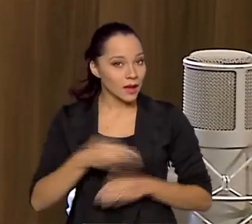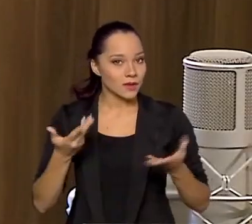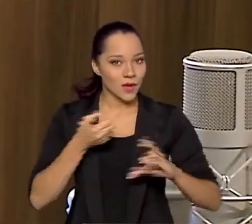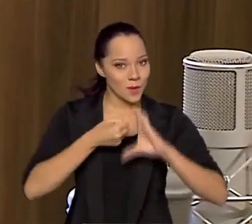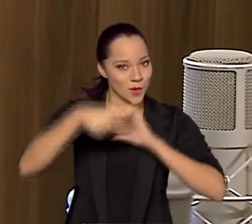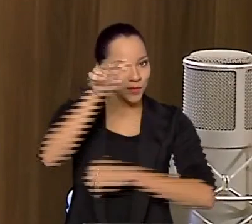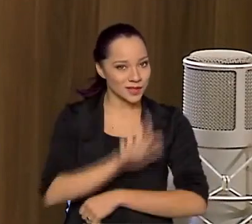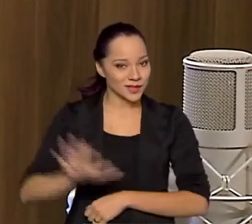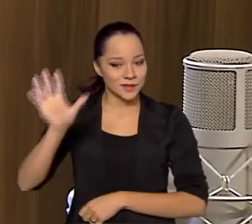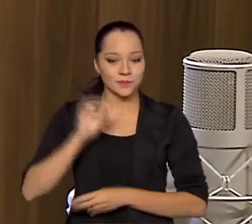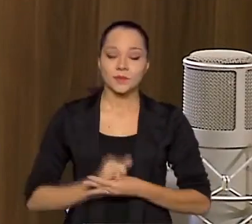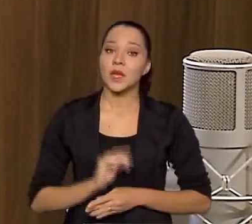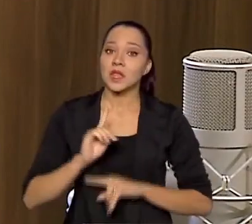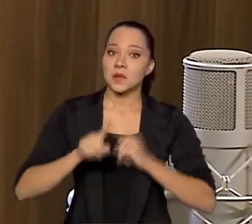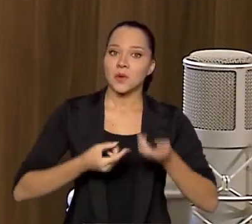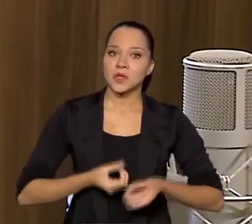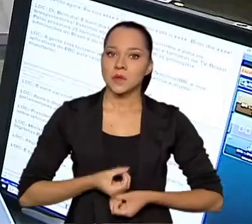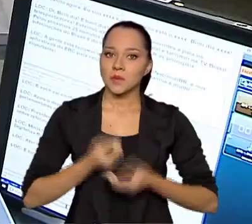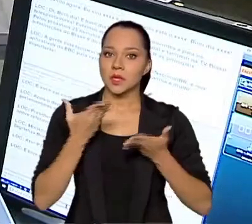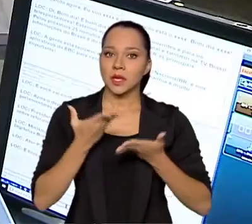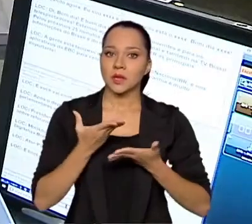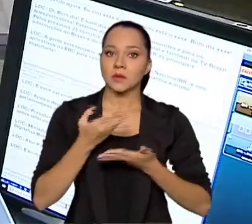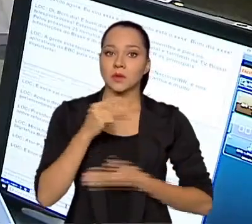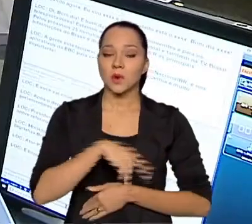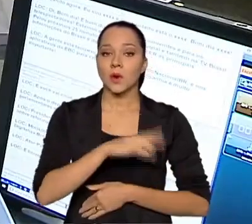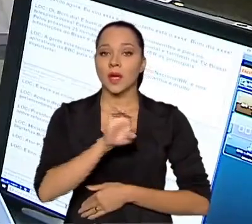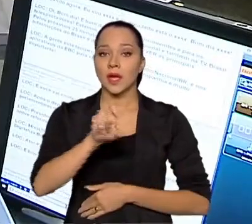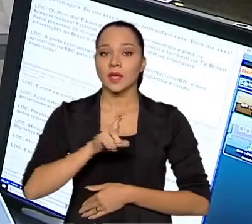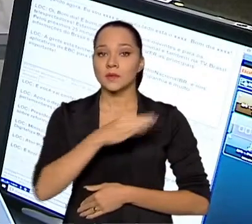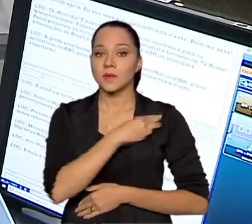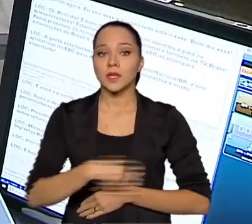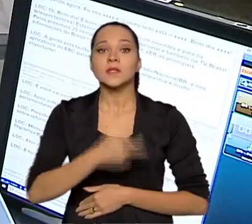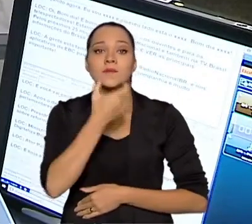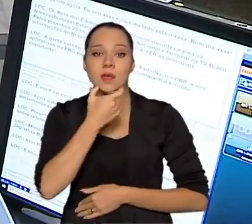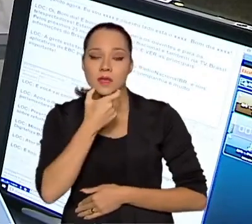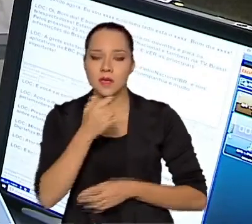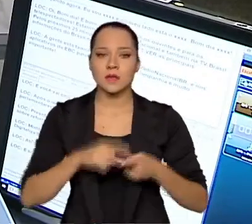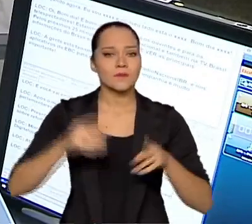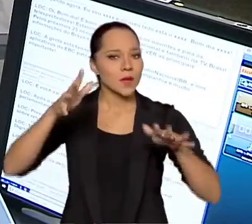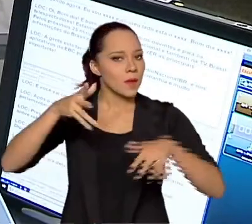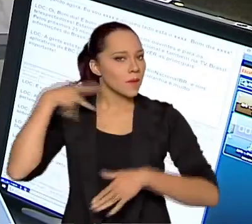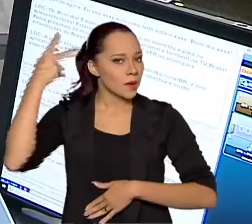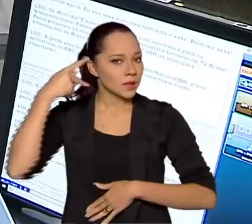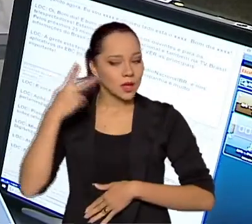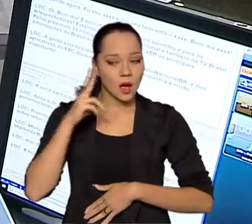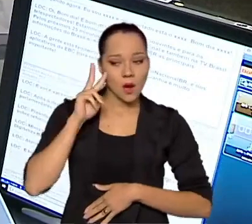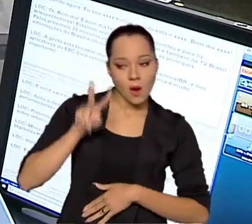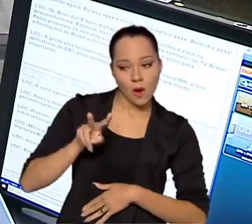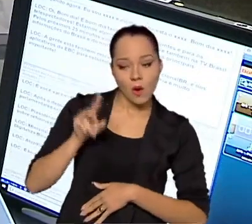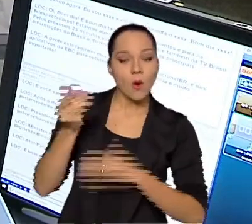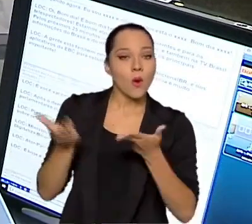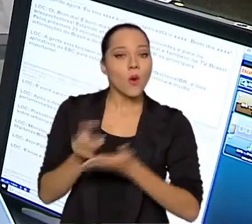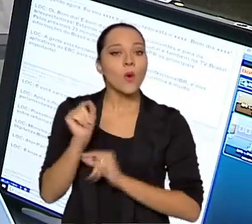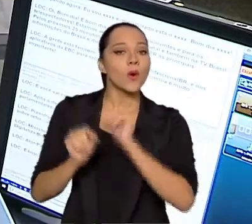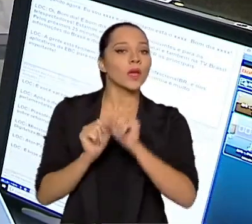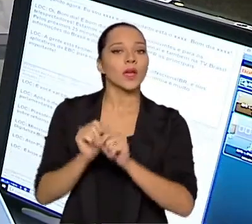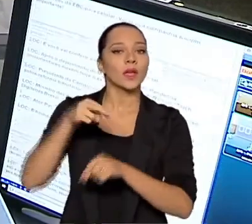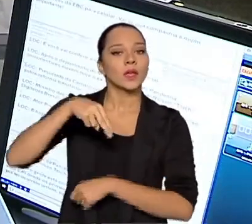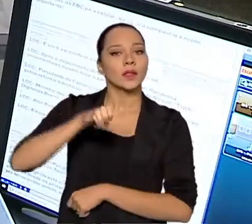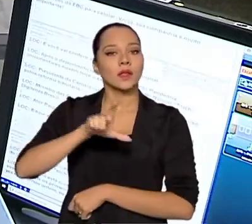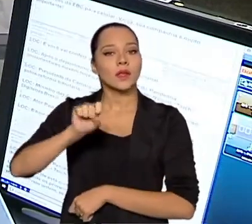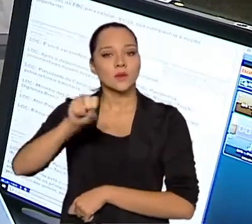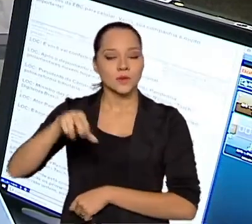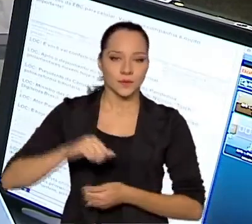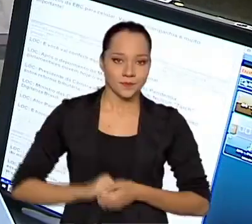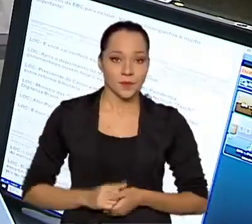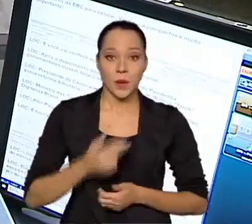Repórter Nacional. Após o depoimento de Mandetta na CPI da pandemia, parlamentares ouvem hoje o ex-ministro da Saúde, Nelson Teich.